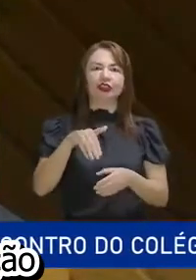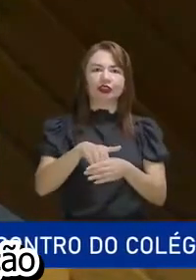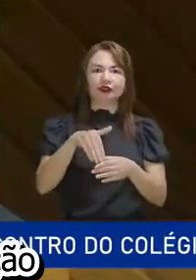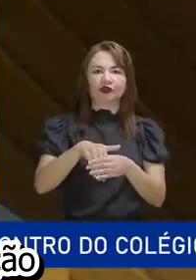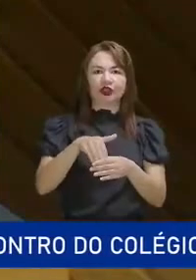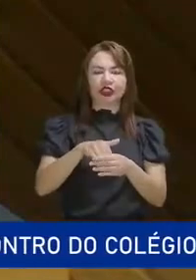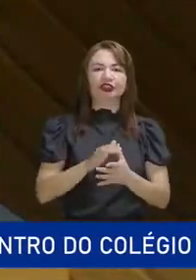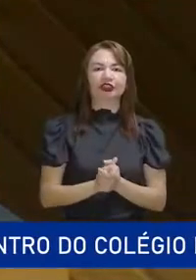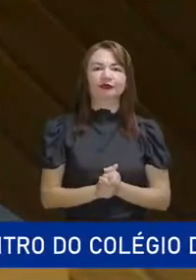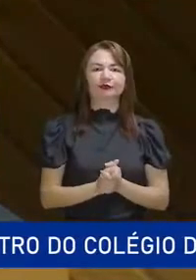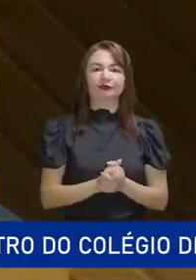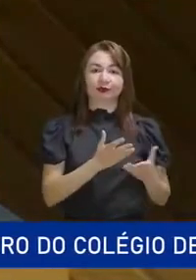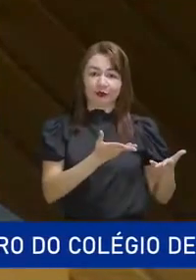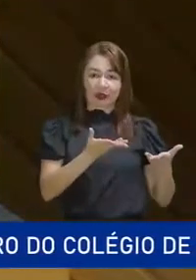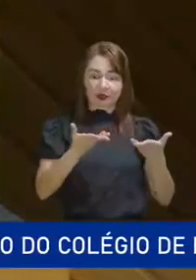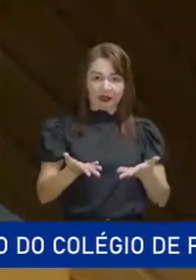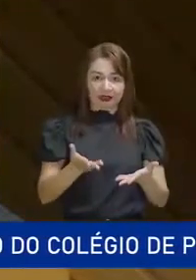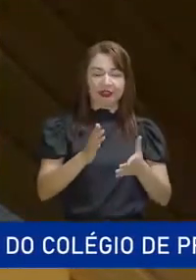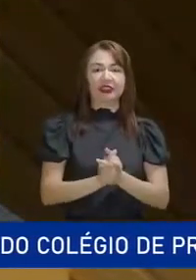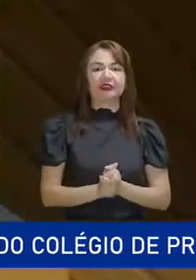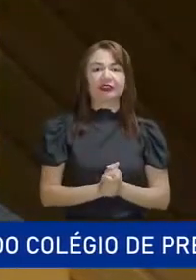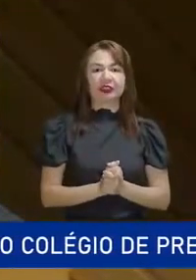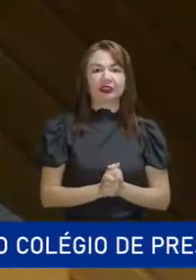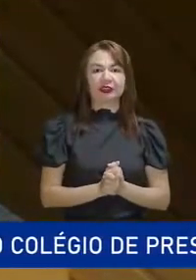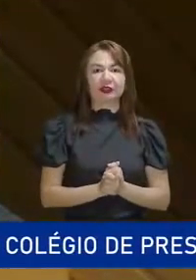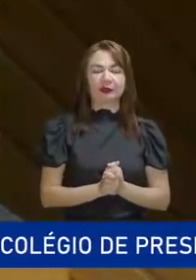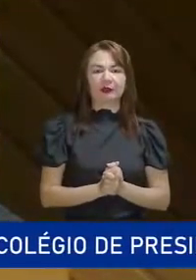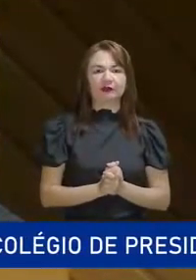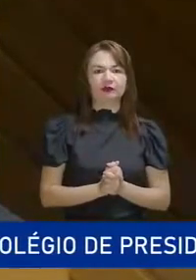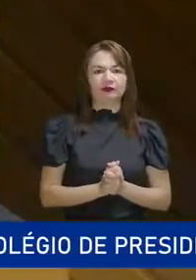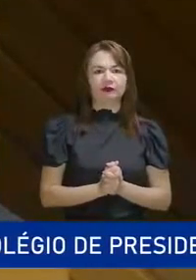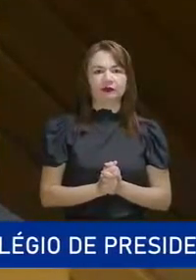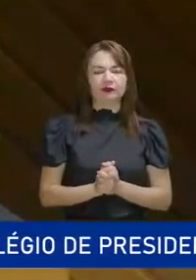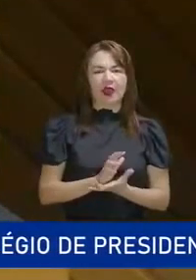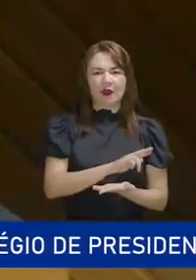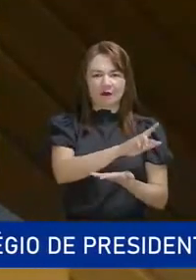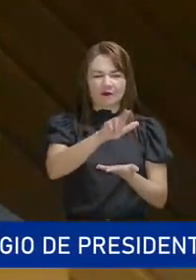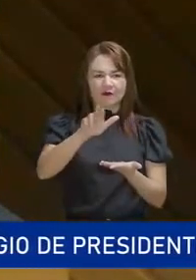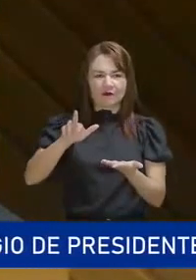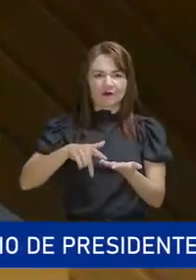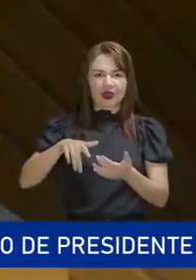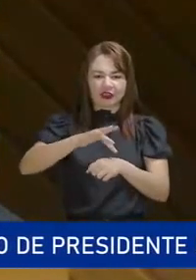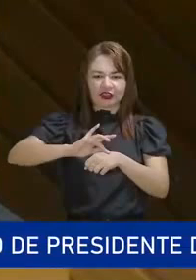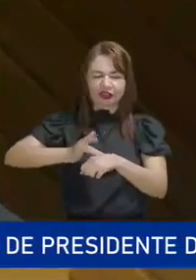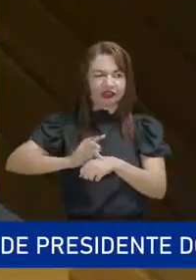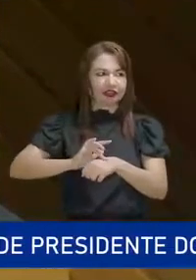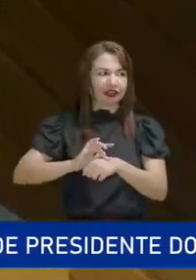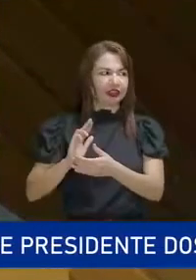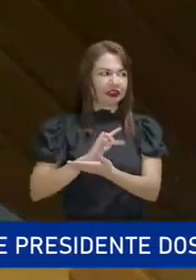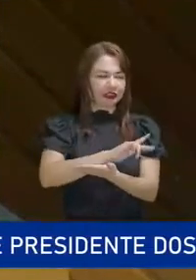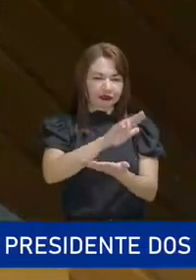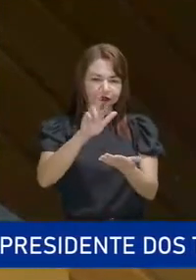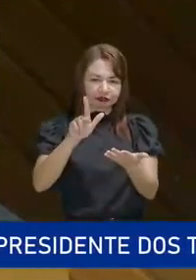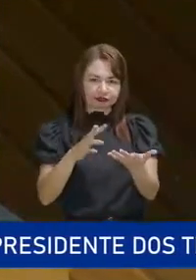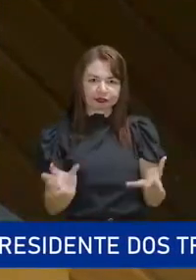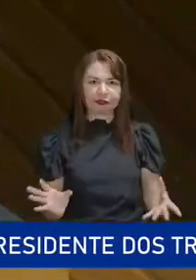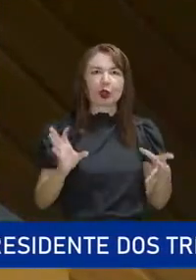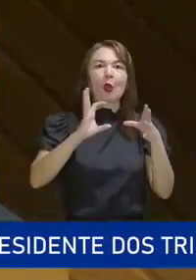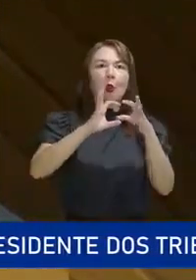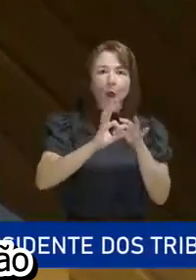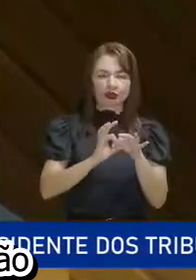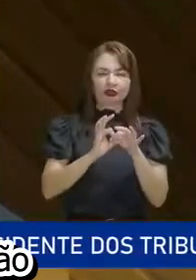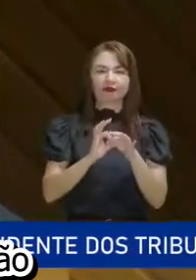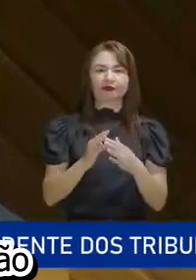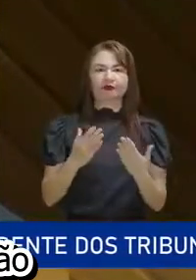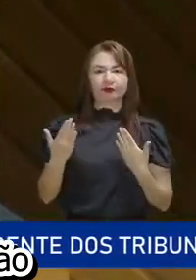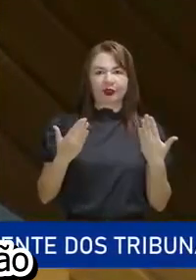A denominação Turé expressa a condensação de várias danças da cultura Wayampi. A